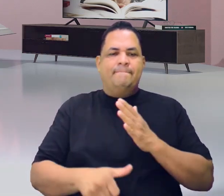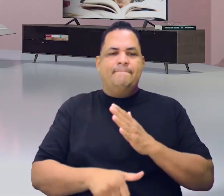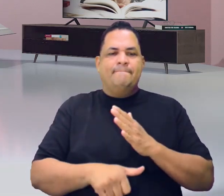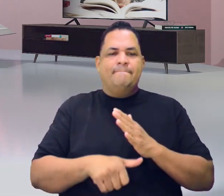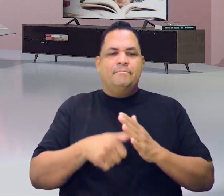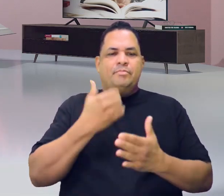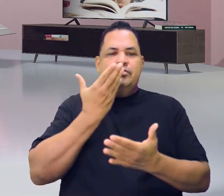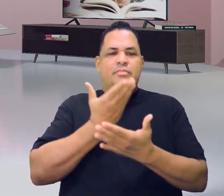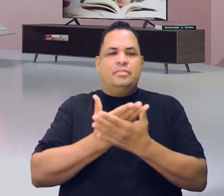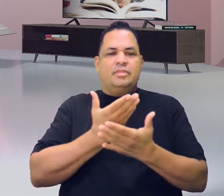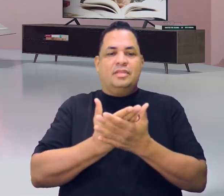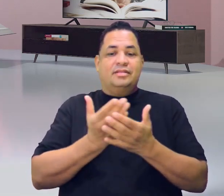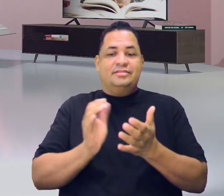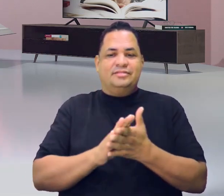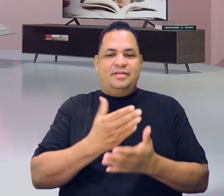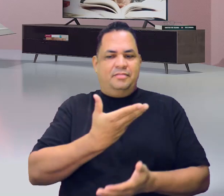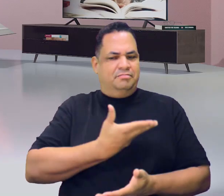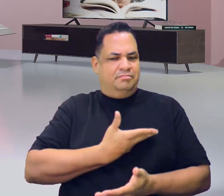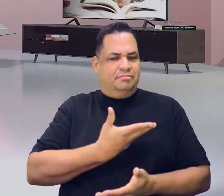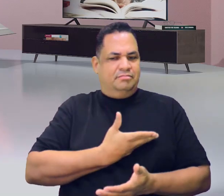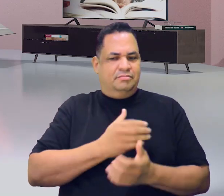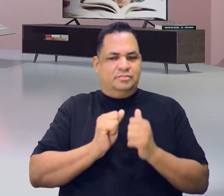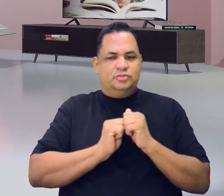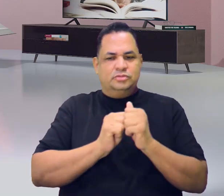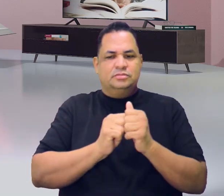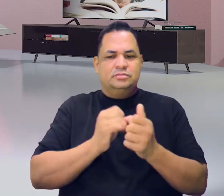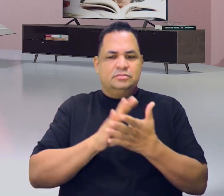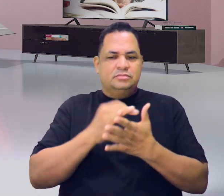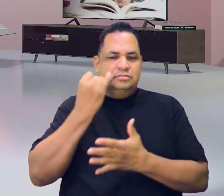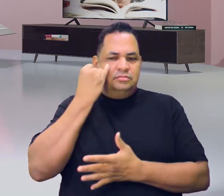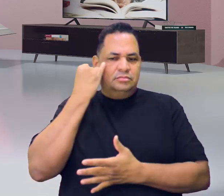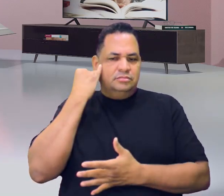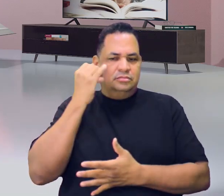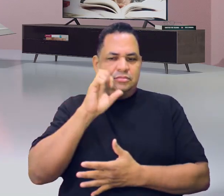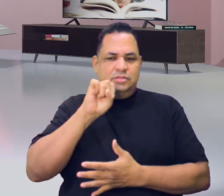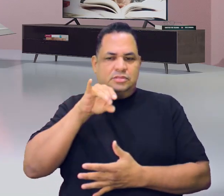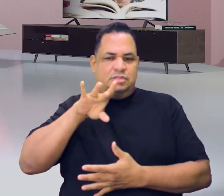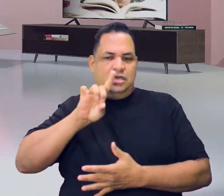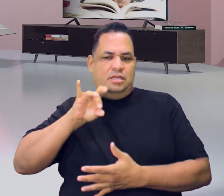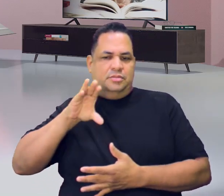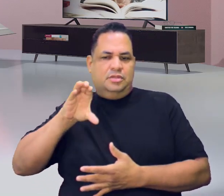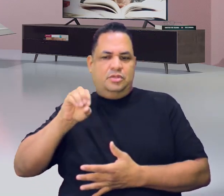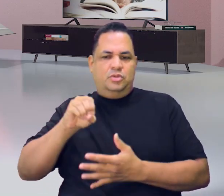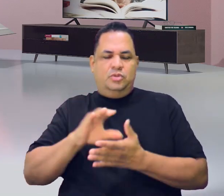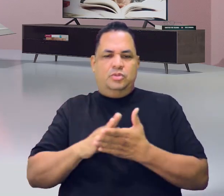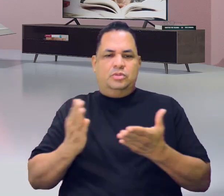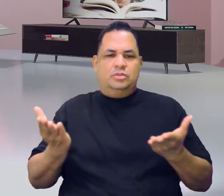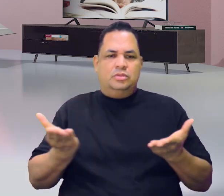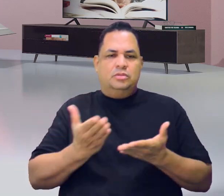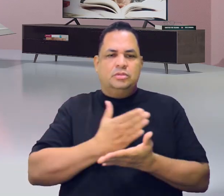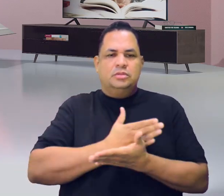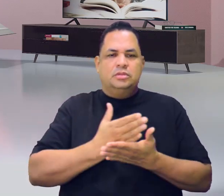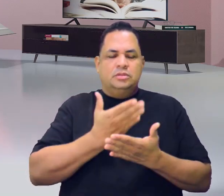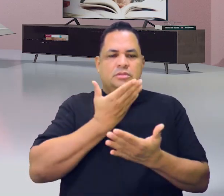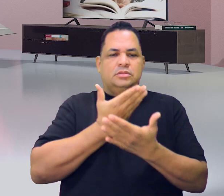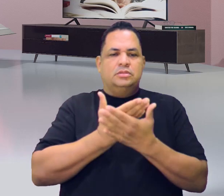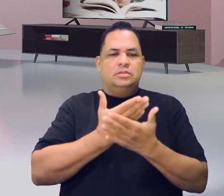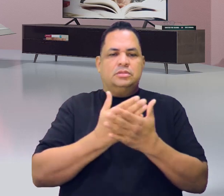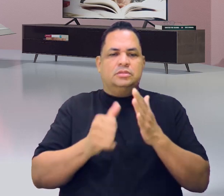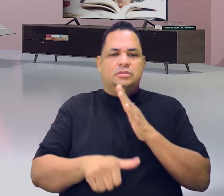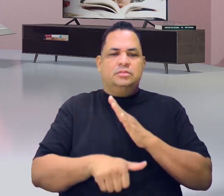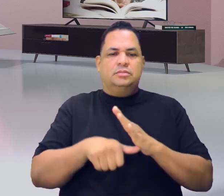aula, aqui o meu parceiro, né? Sam, nosso intérprete. Tá bom? Nós vamos começar hoje a nossa primeira